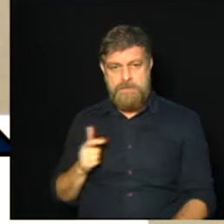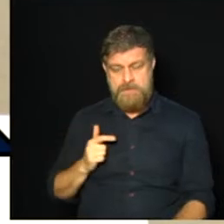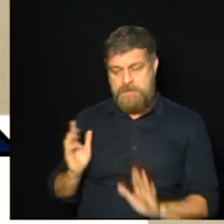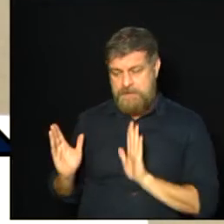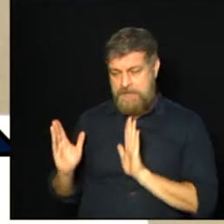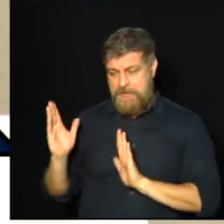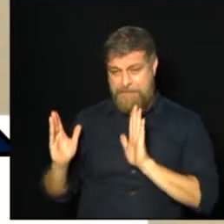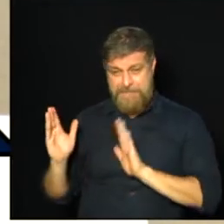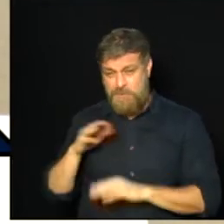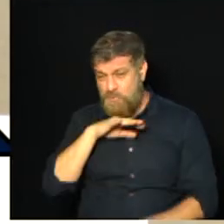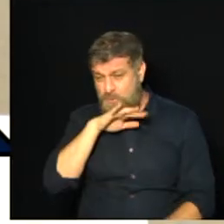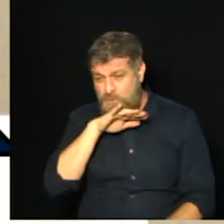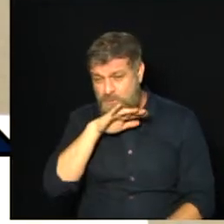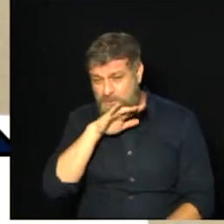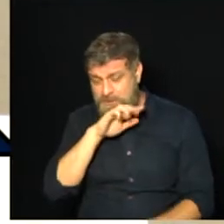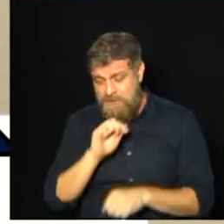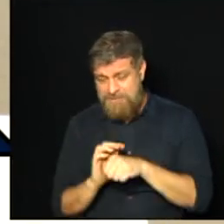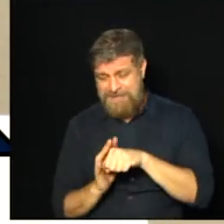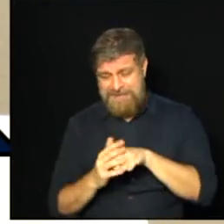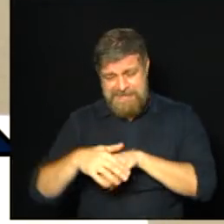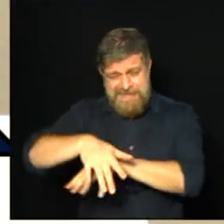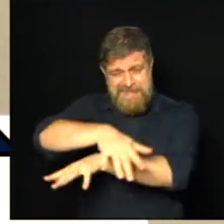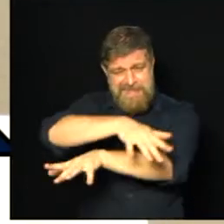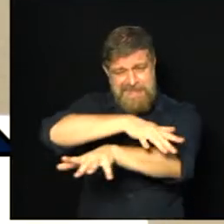terrível que para a gente que foi a pandemia,